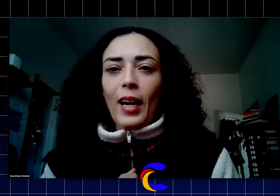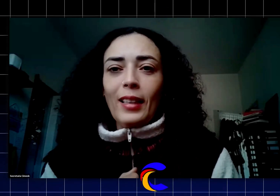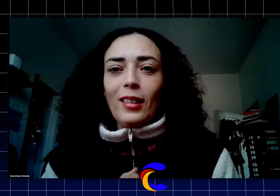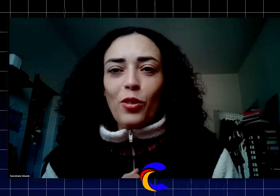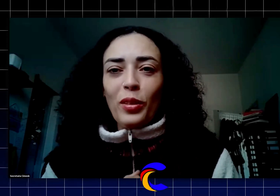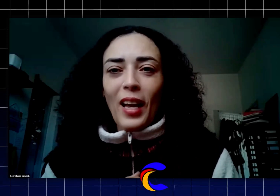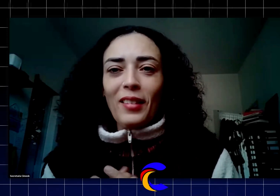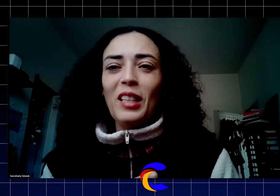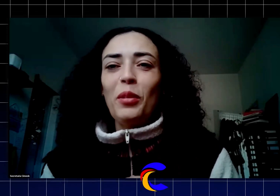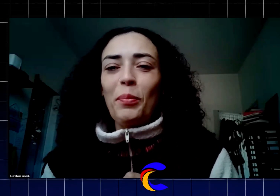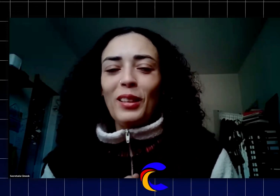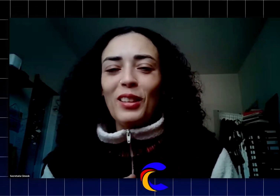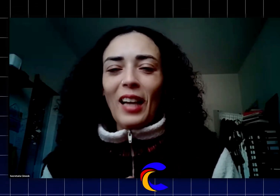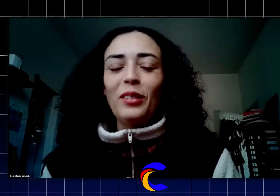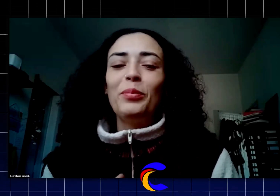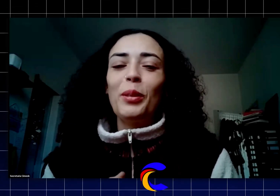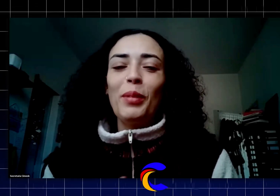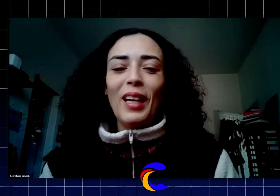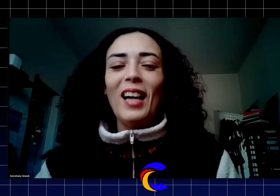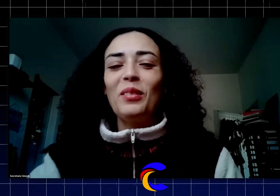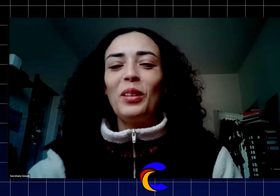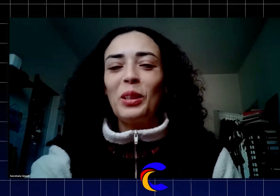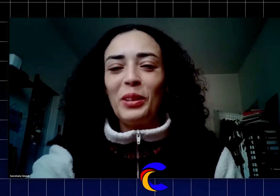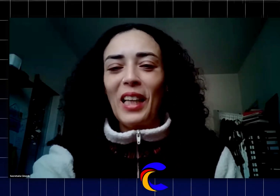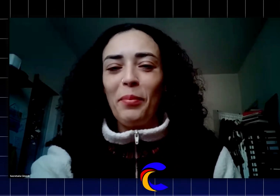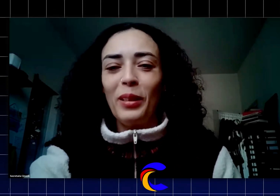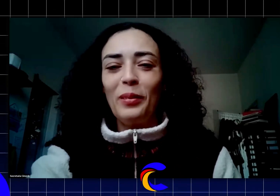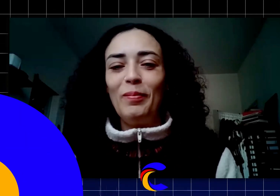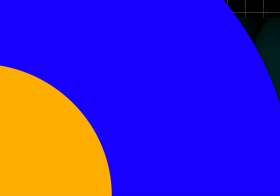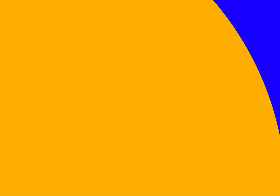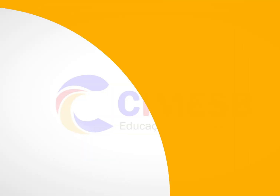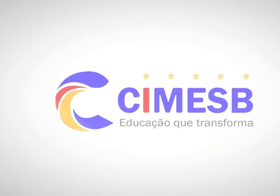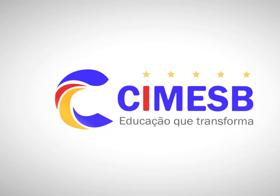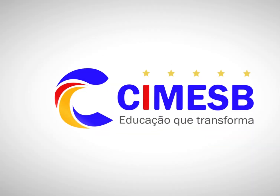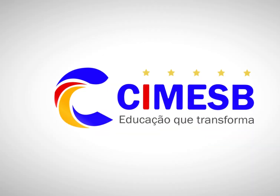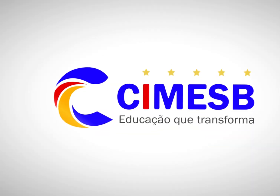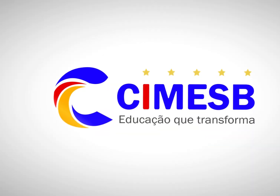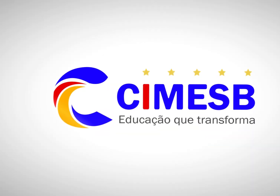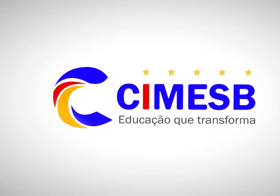gente vai nessa jornada aí do aprendizado. Muito obrigada e um ótimo sábado.